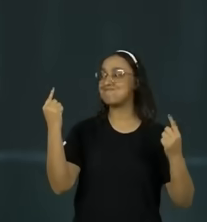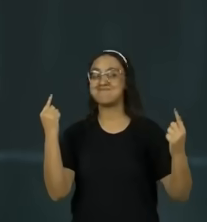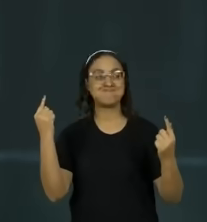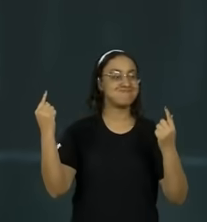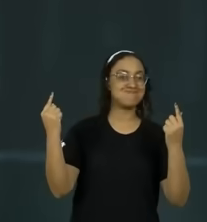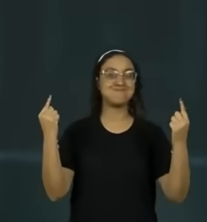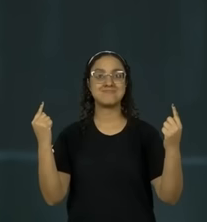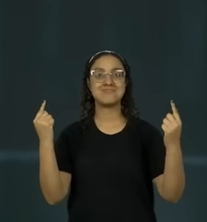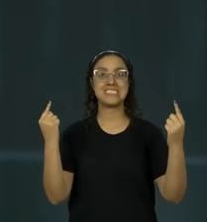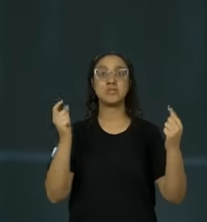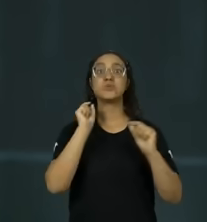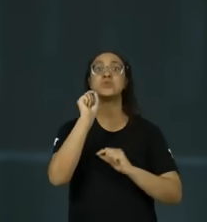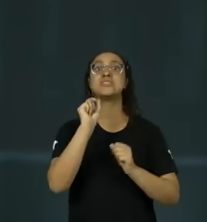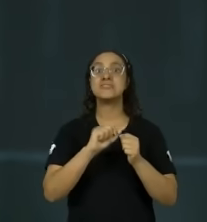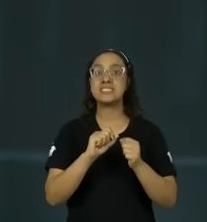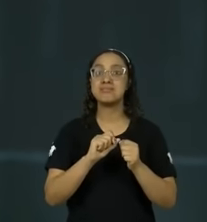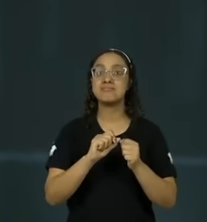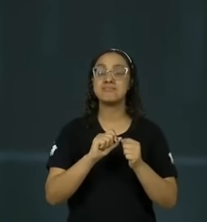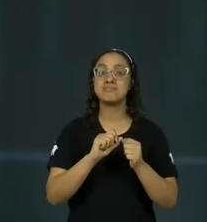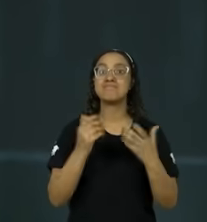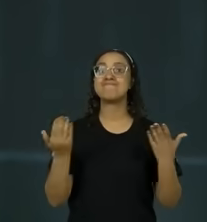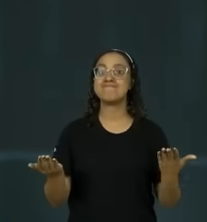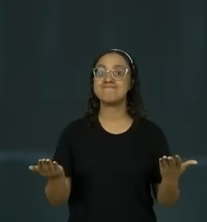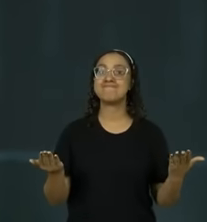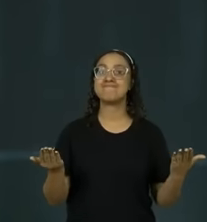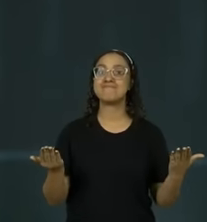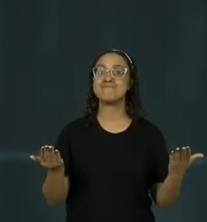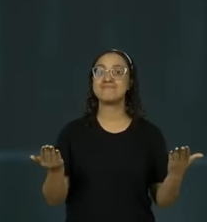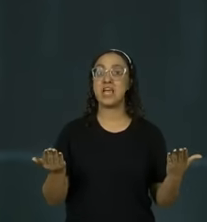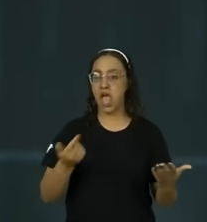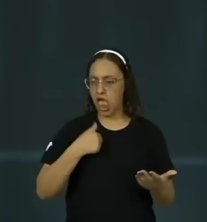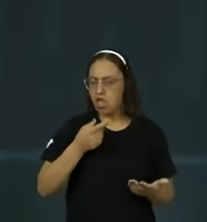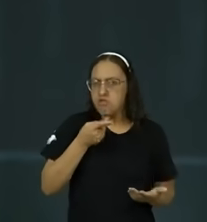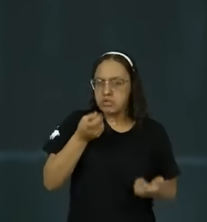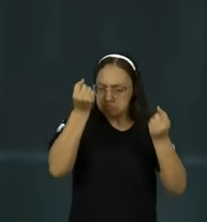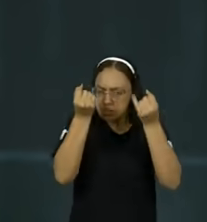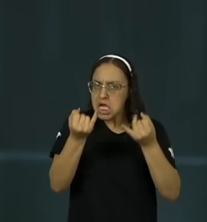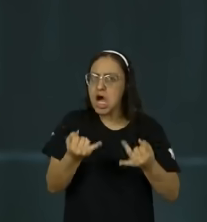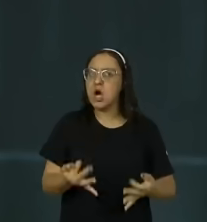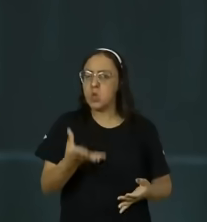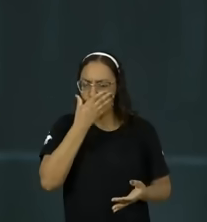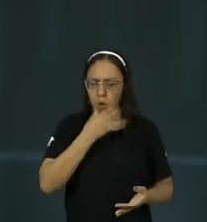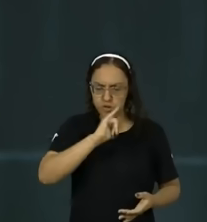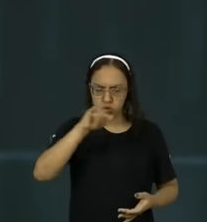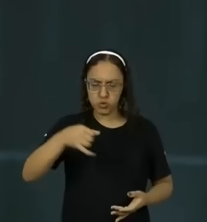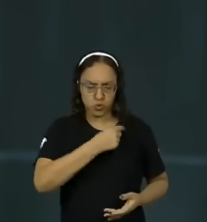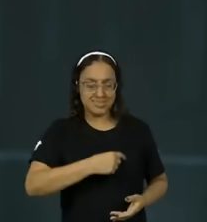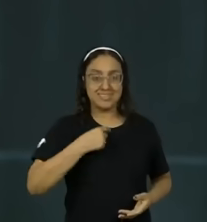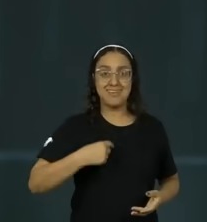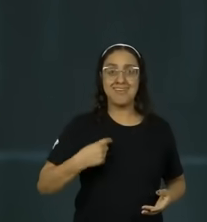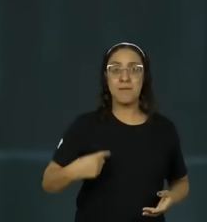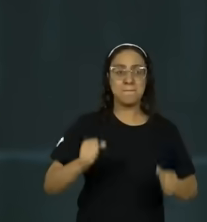que altura você vai ser. Eu estou dizendo para você de um homem que tem dinheiro, poder, influência, e ele está